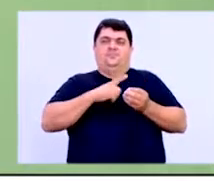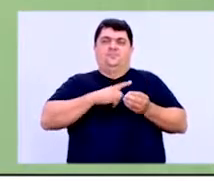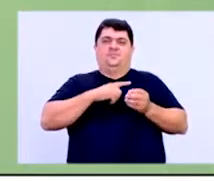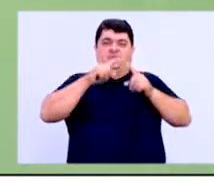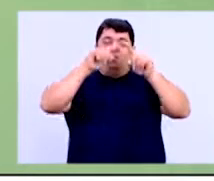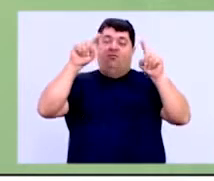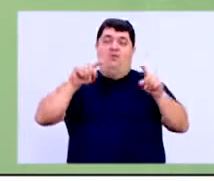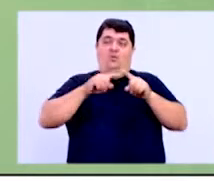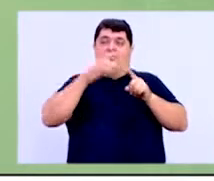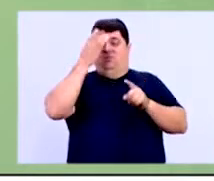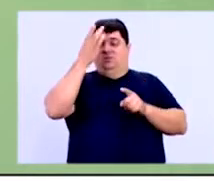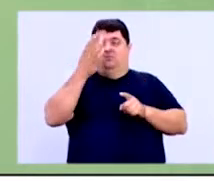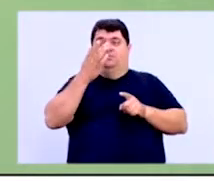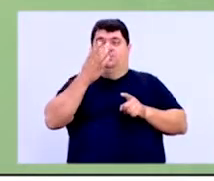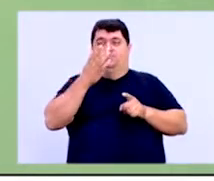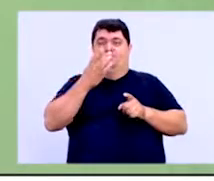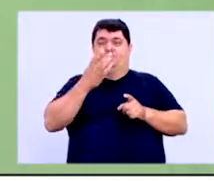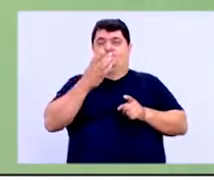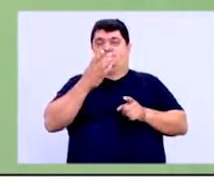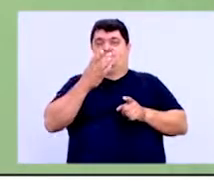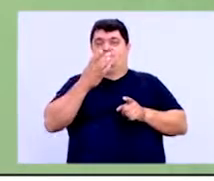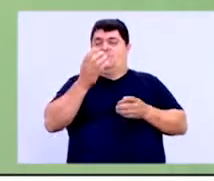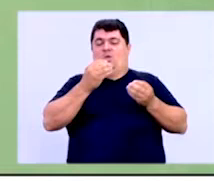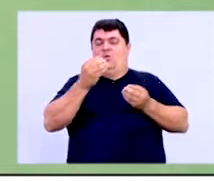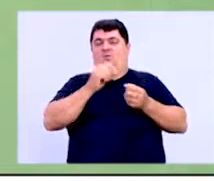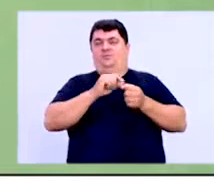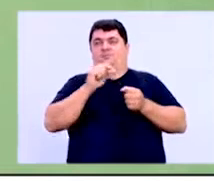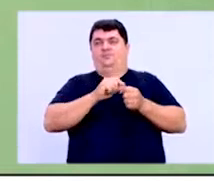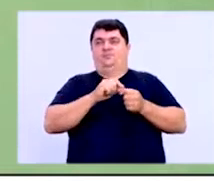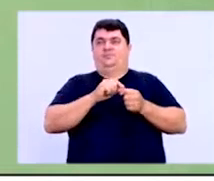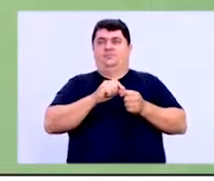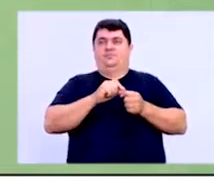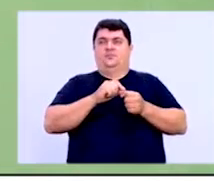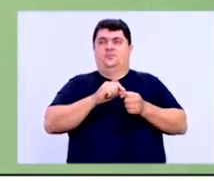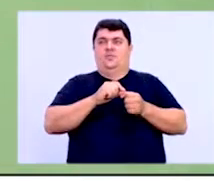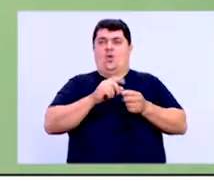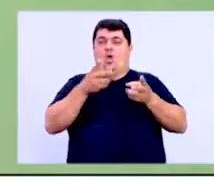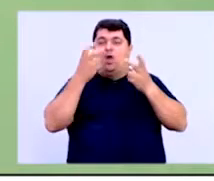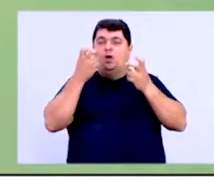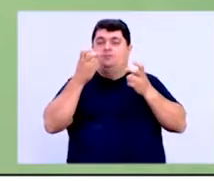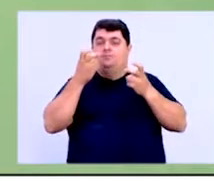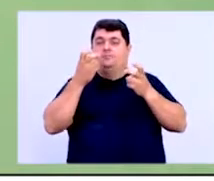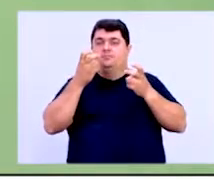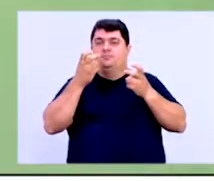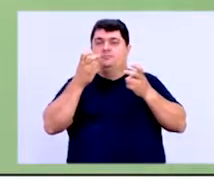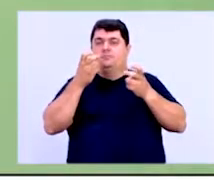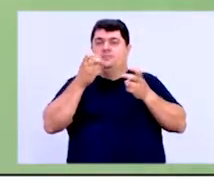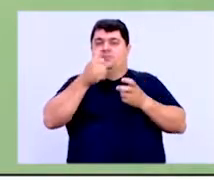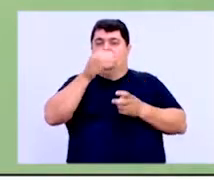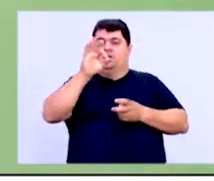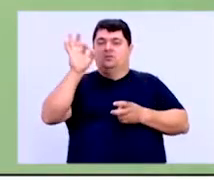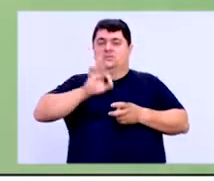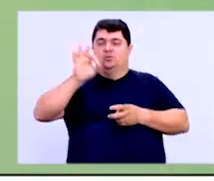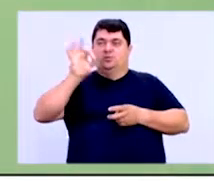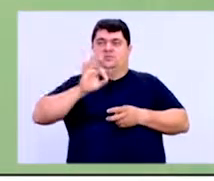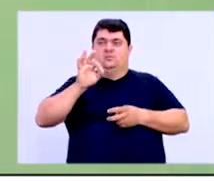fórmula. E como vai ser essa fórmula? Olha a fórmula, vamos prestar atenção nessa fórmula.